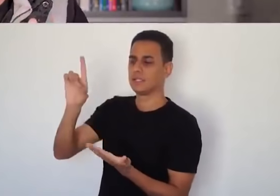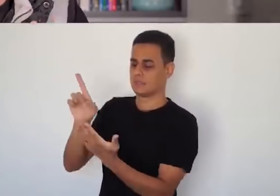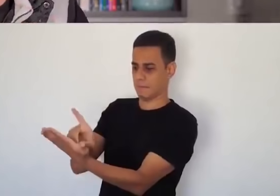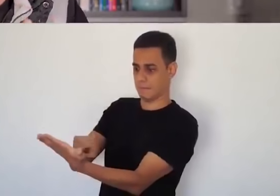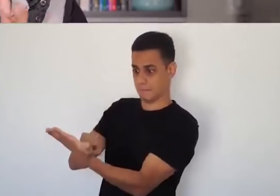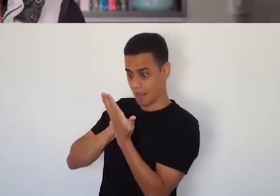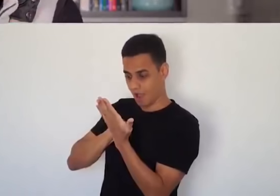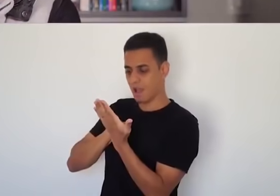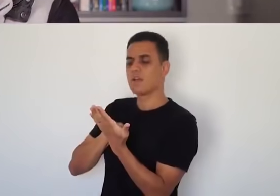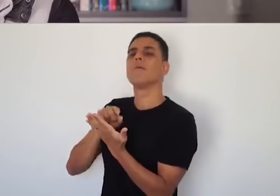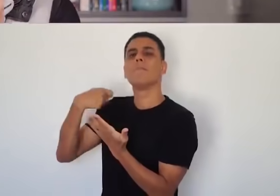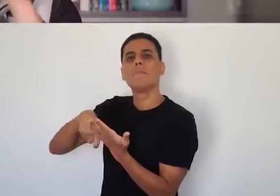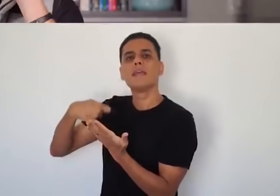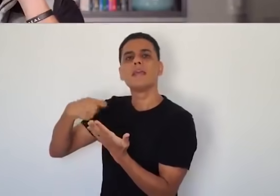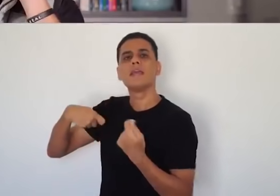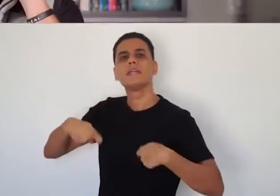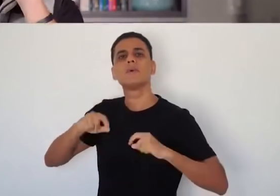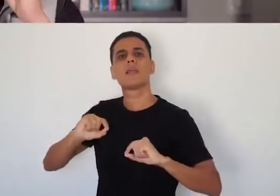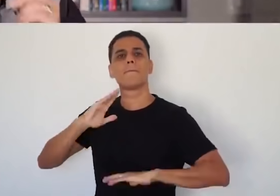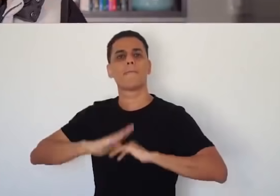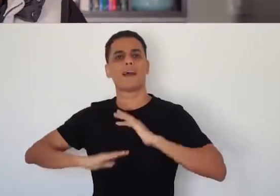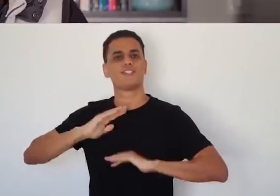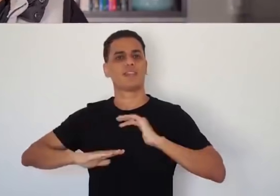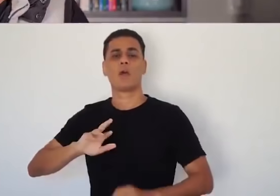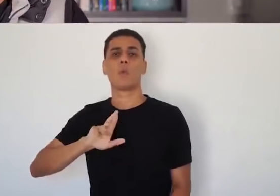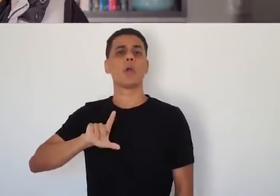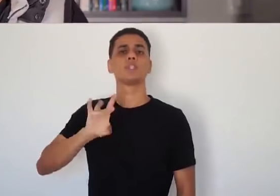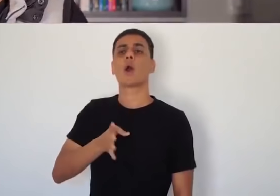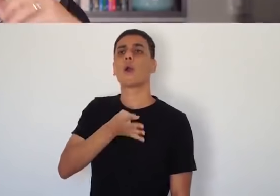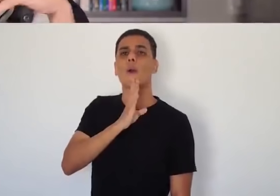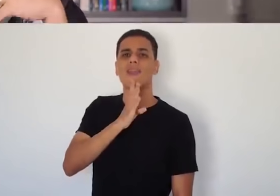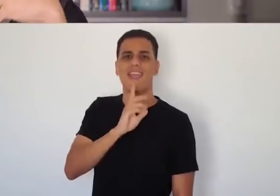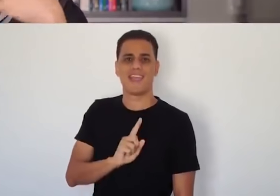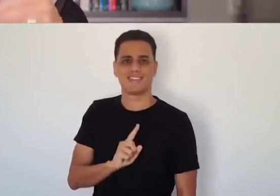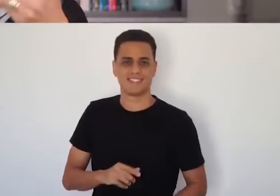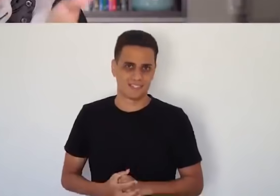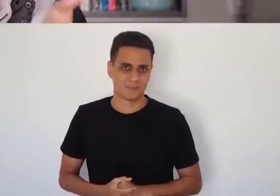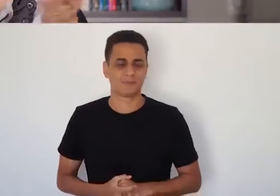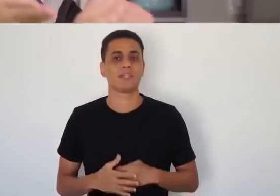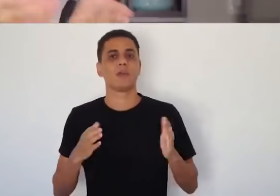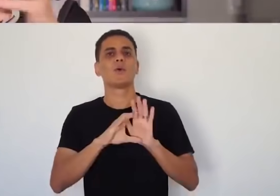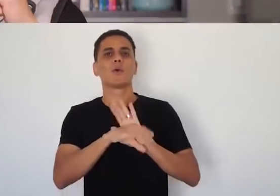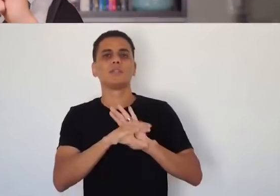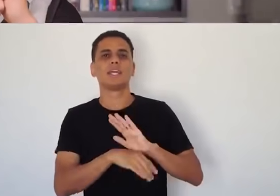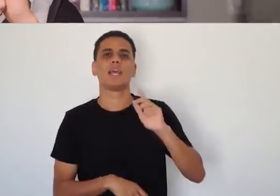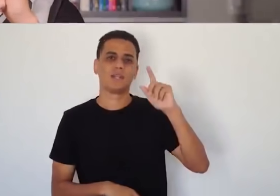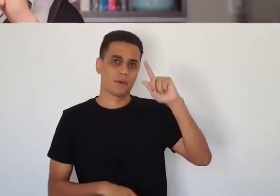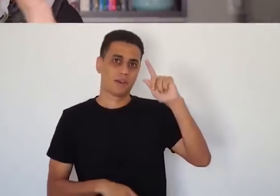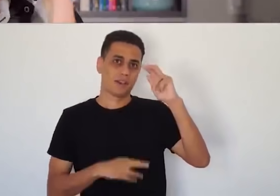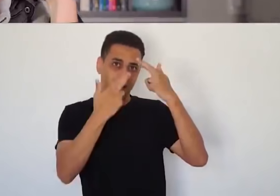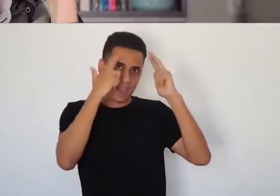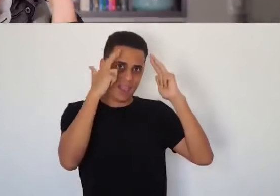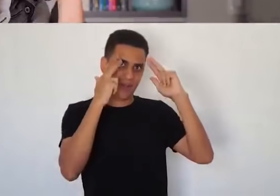quando o conceito grego de fé ele é transmitido, ele quer dizer o seguinte: eu acredito em tudo isso.